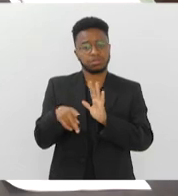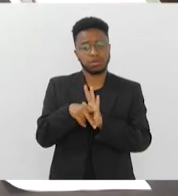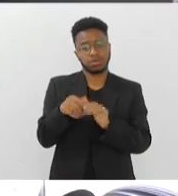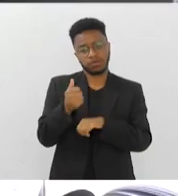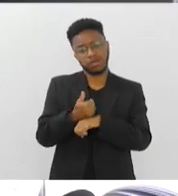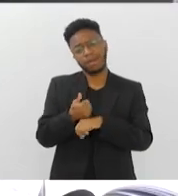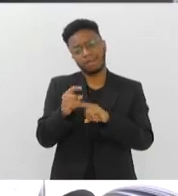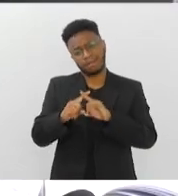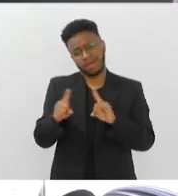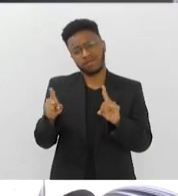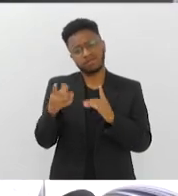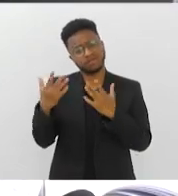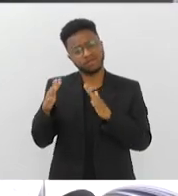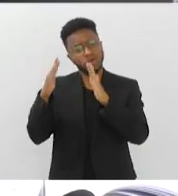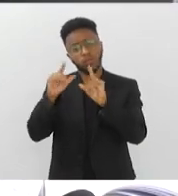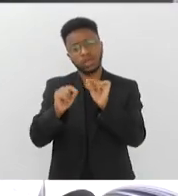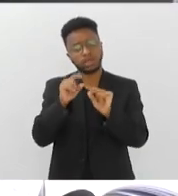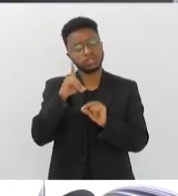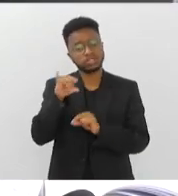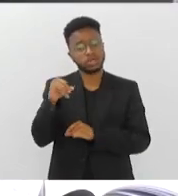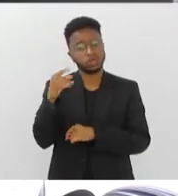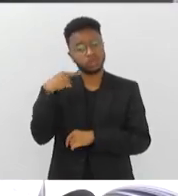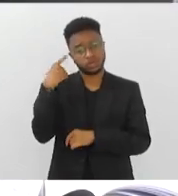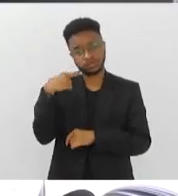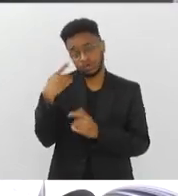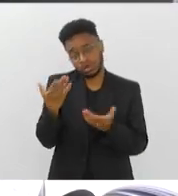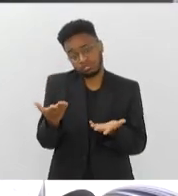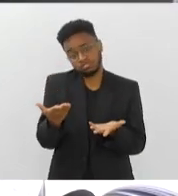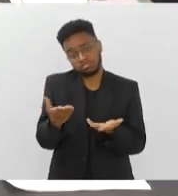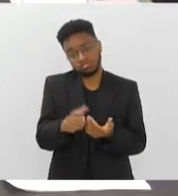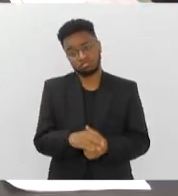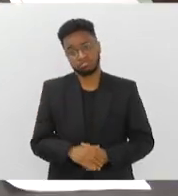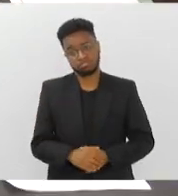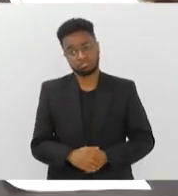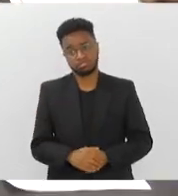no fundo, você comemora o dia do advogado.